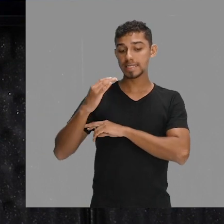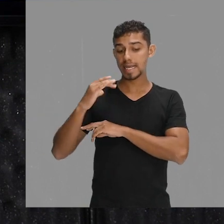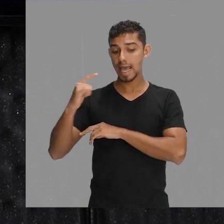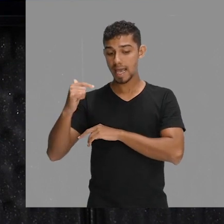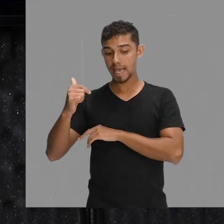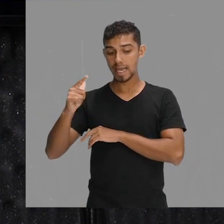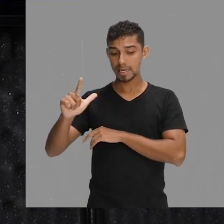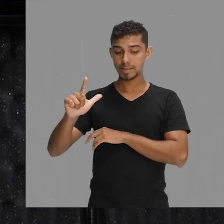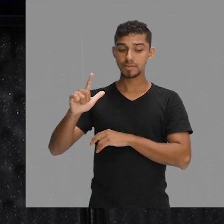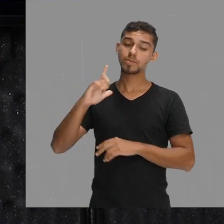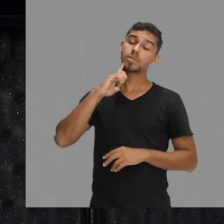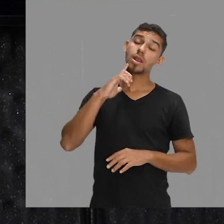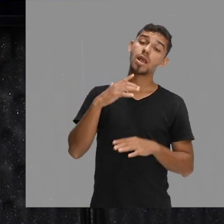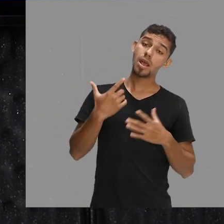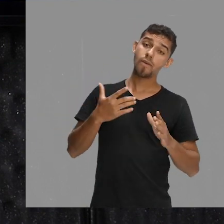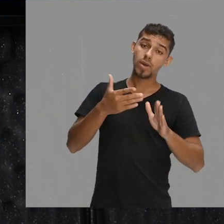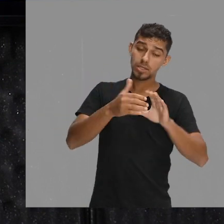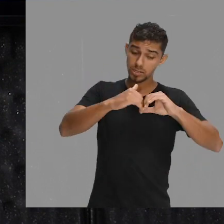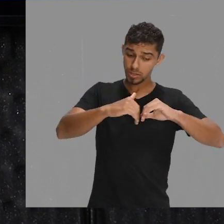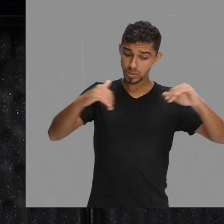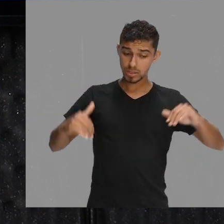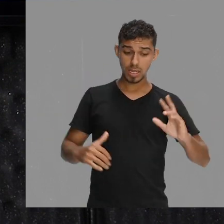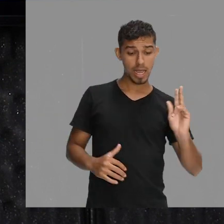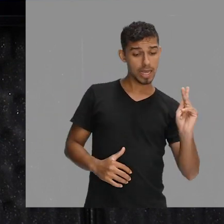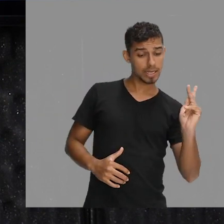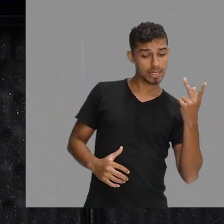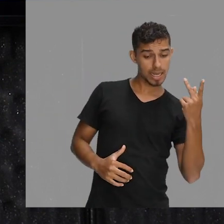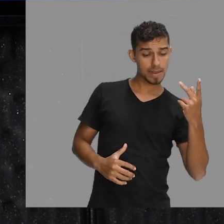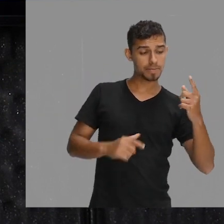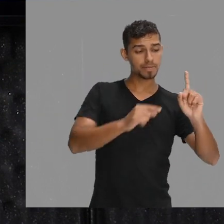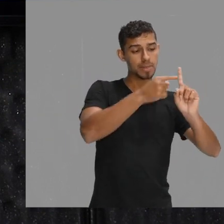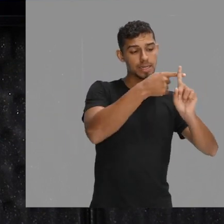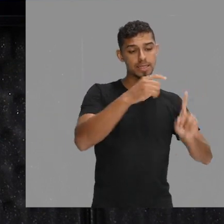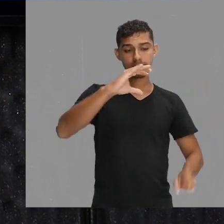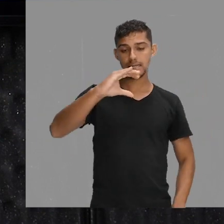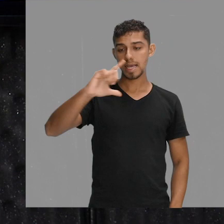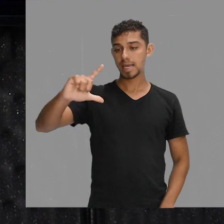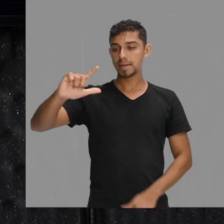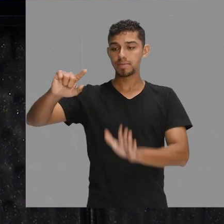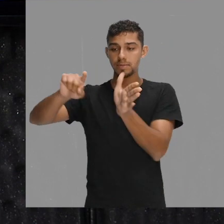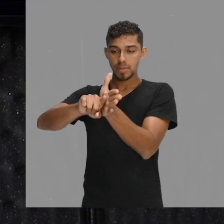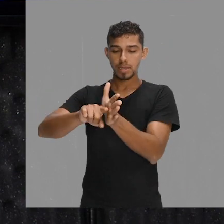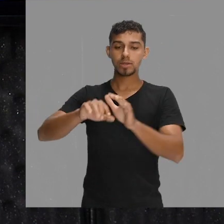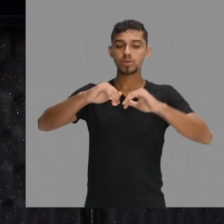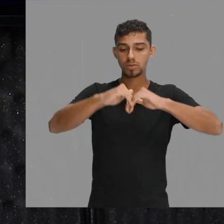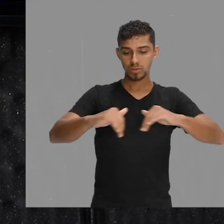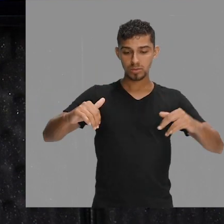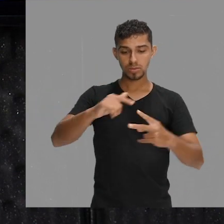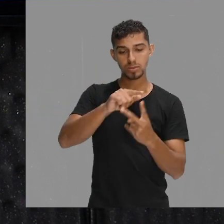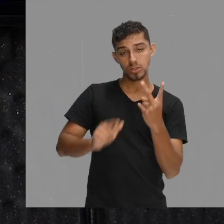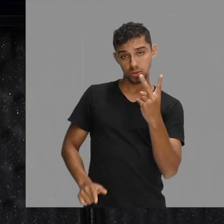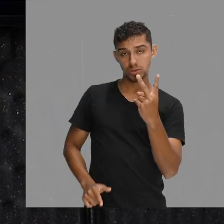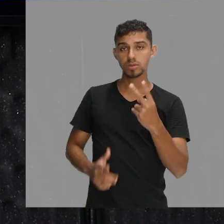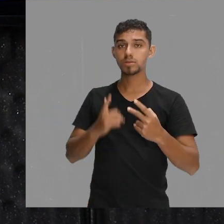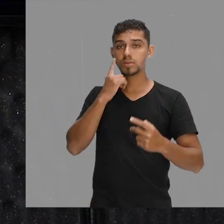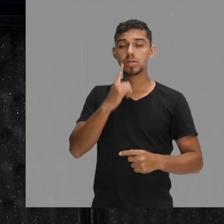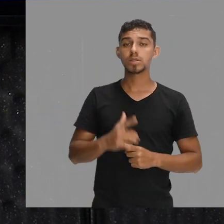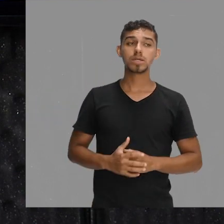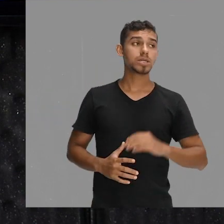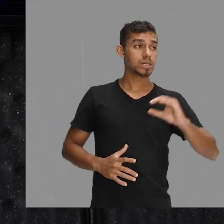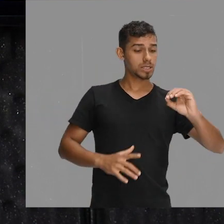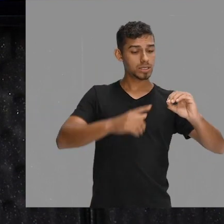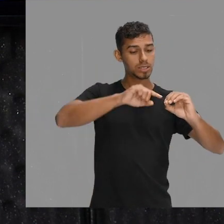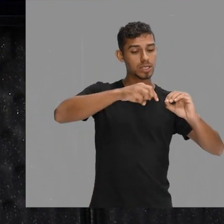Que eu falei para vocês, o HCl vai se dividir em H mais elemento. Vai gerar o quê? 2 partículas. Então, 0,1 mol de